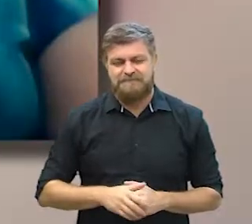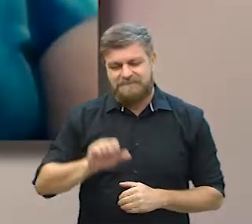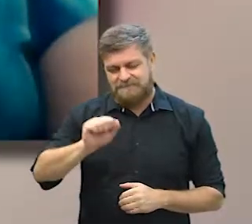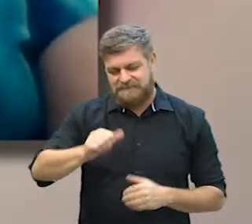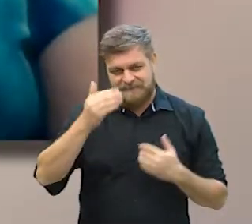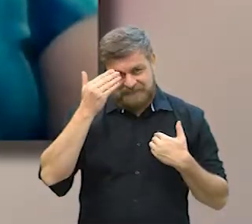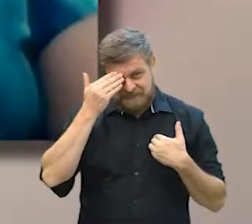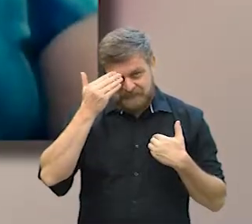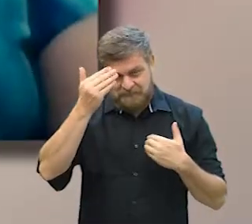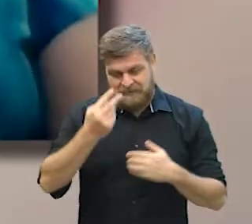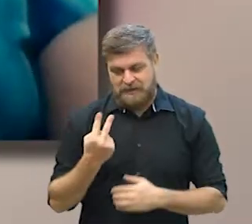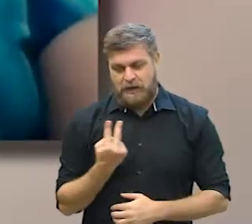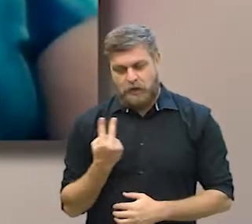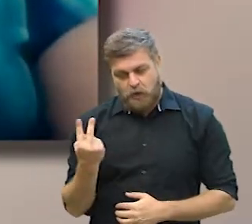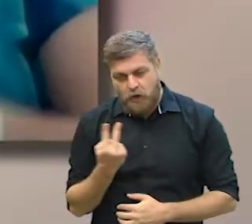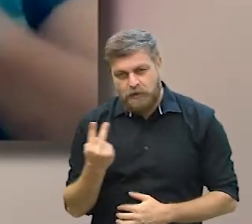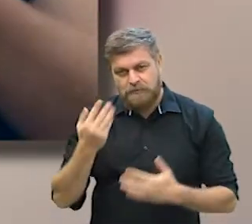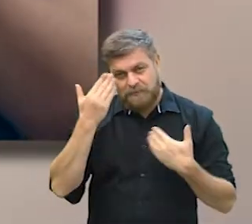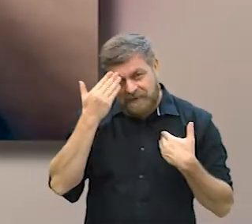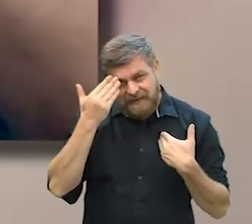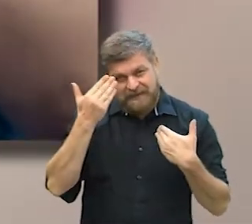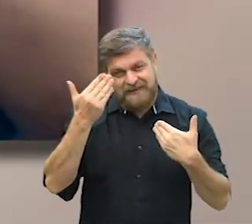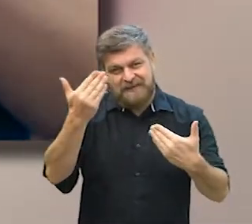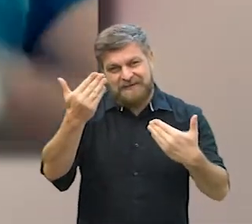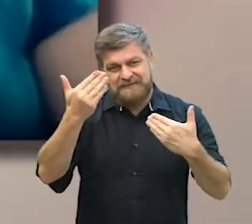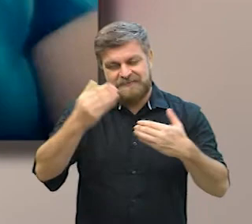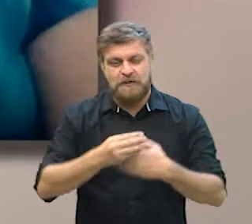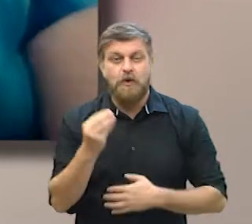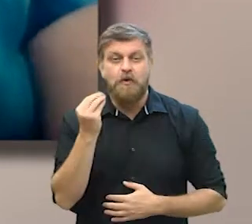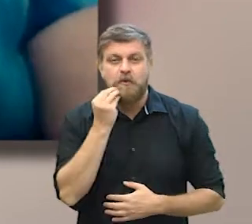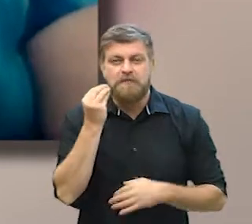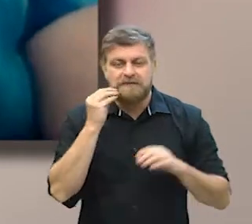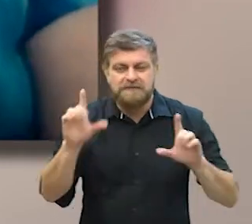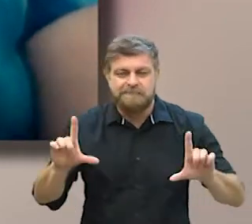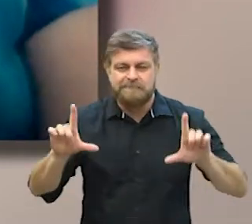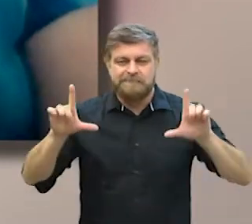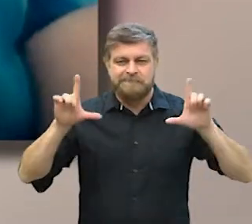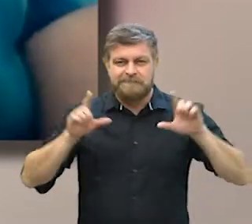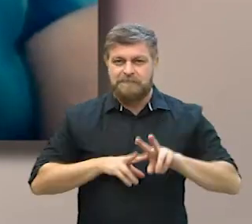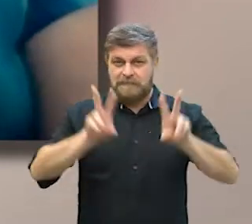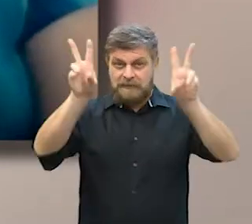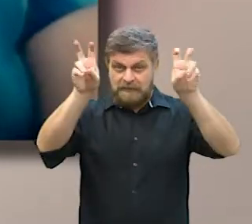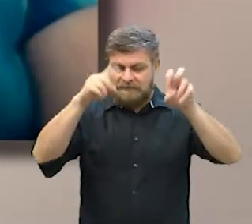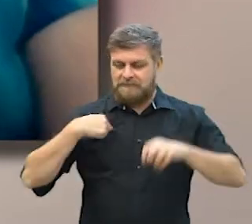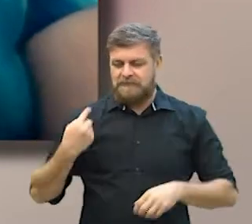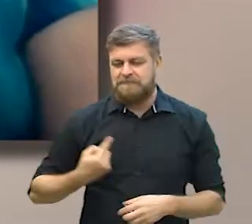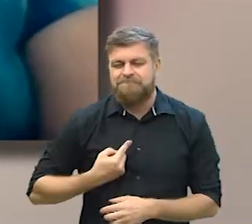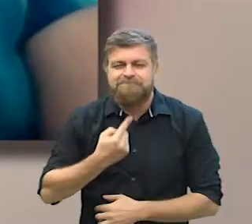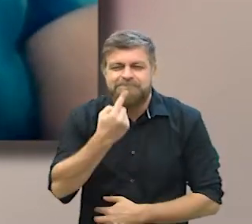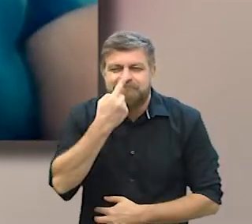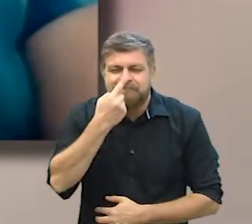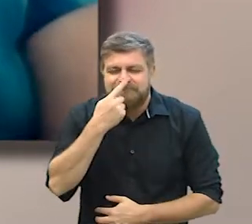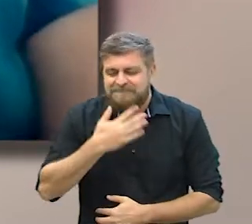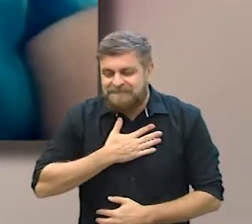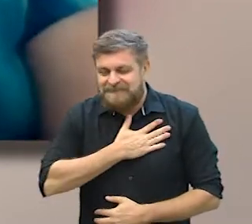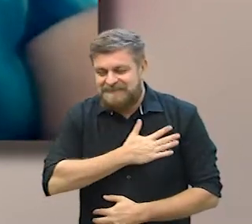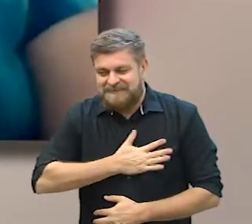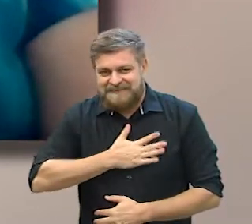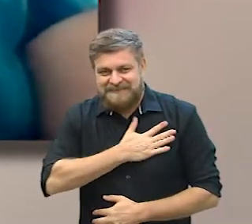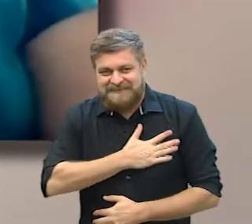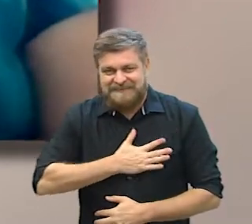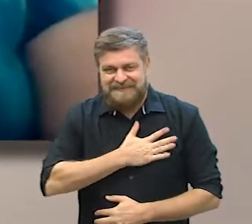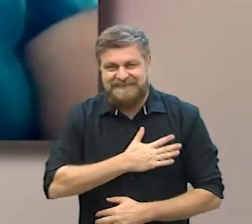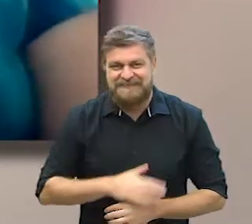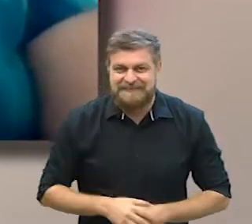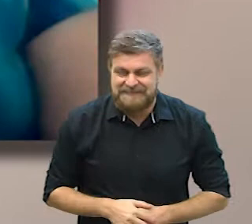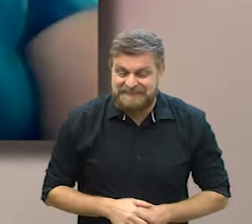Sim, muito obrigada. Nós é que agradecemos a oportunidade e para falar de um assunto que eu e a Sandra gostamos muito de